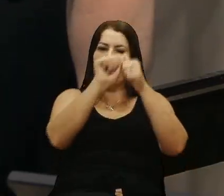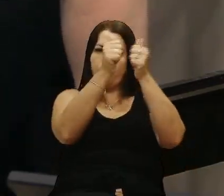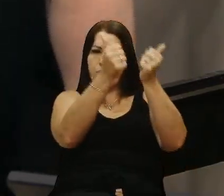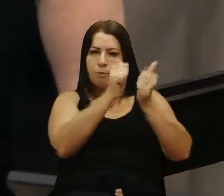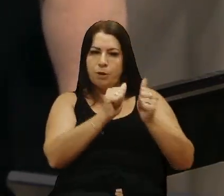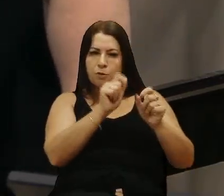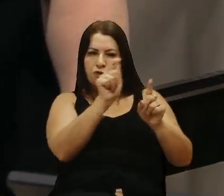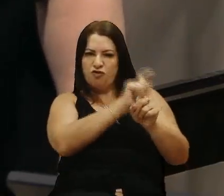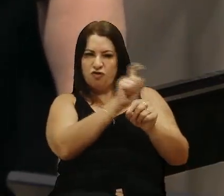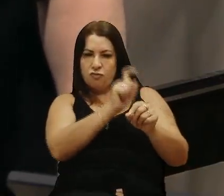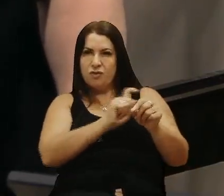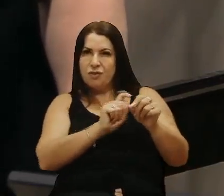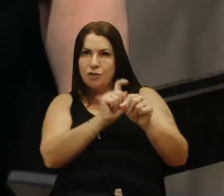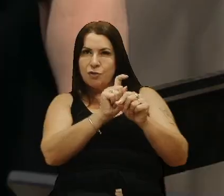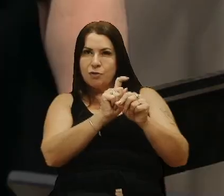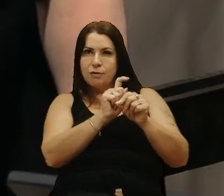pichado